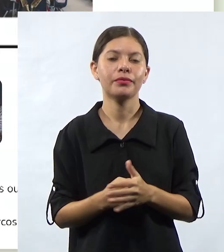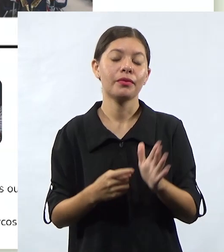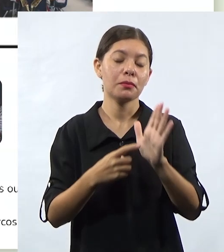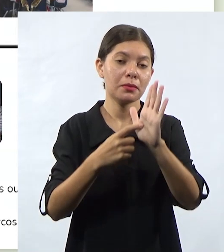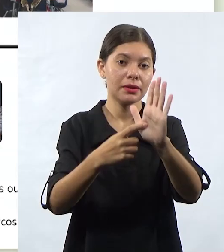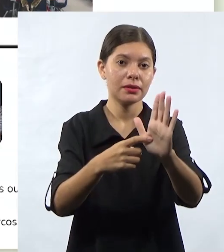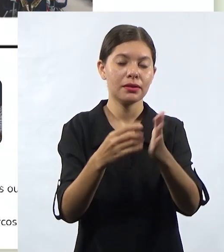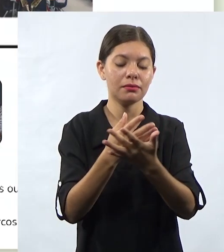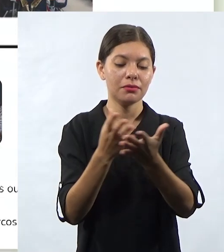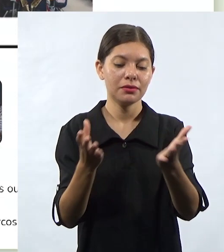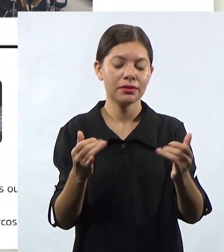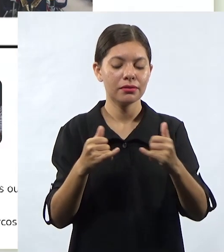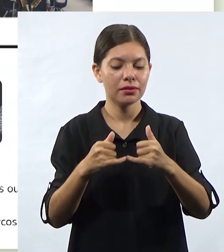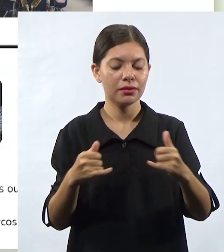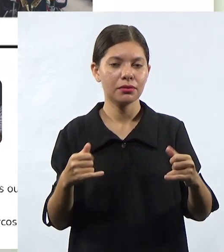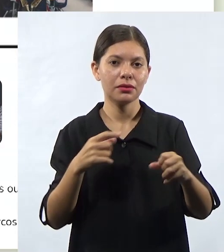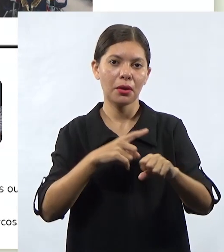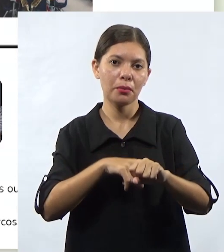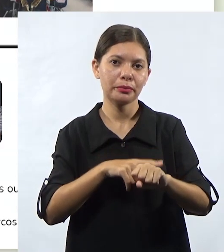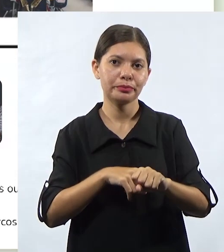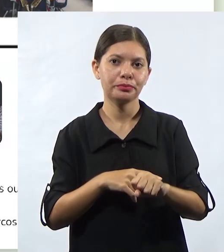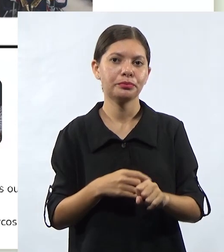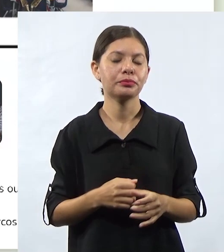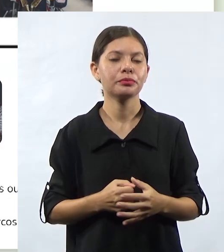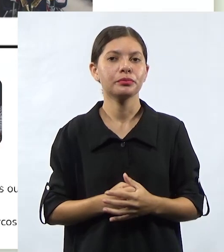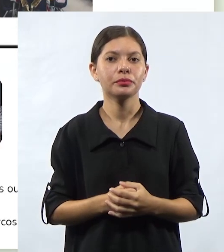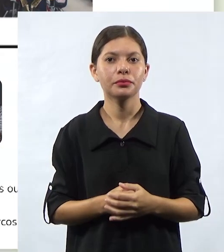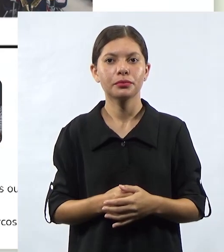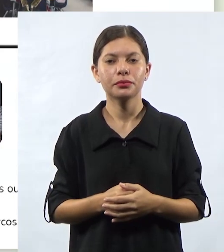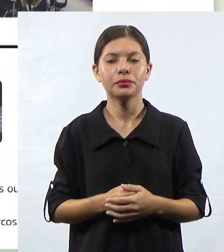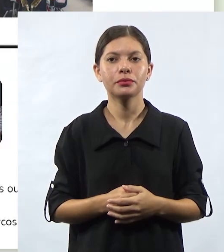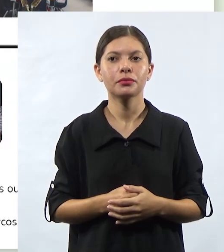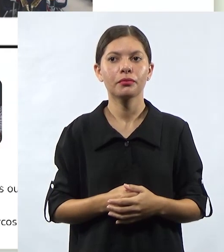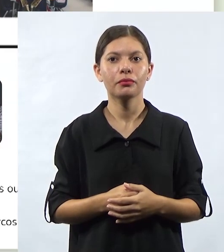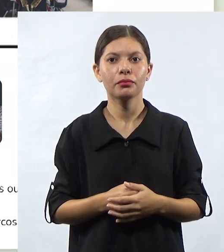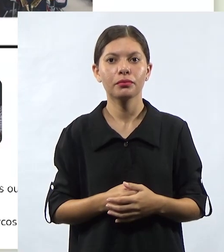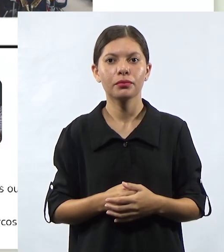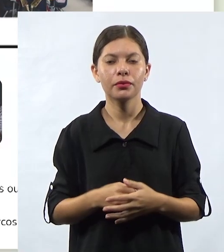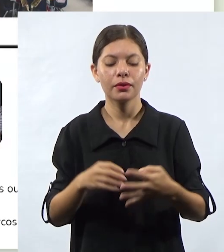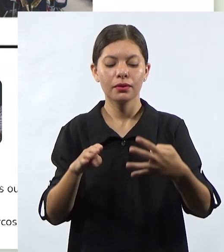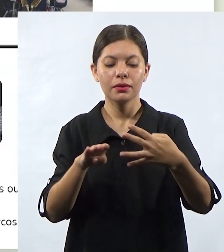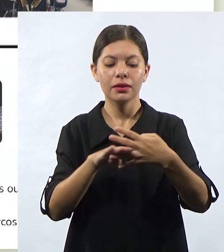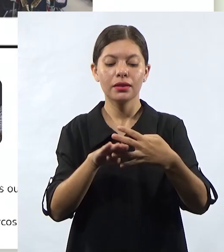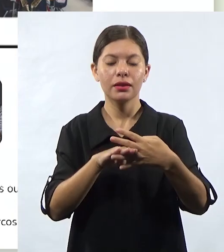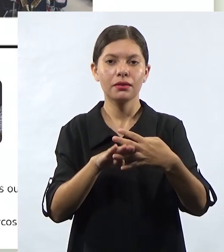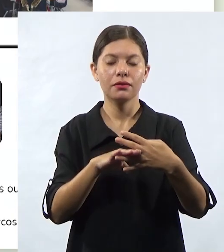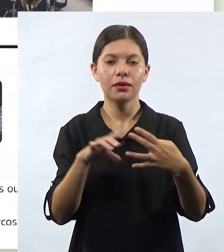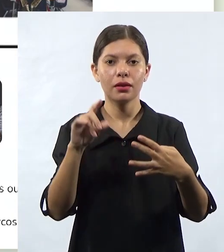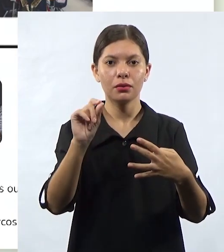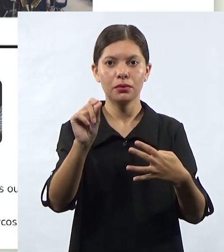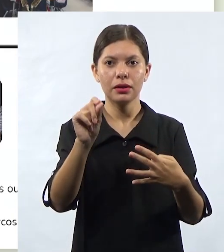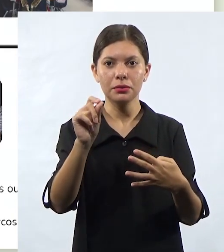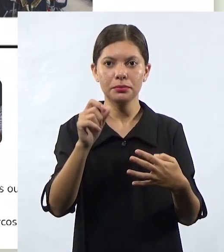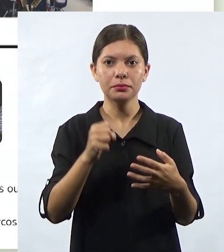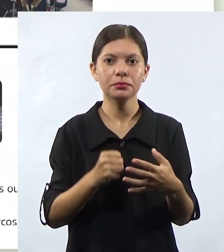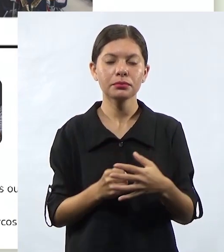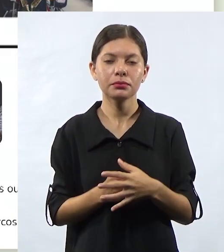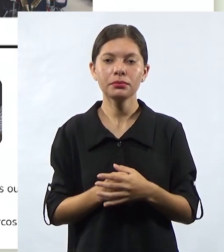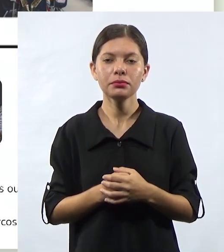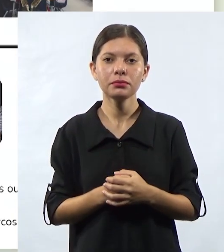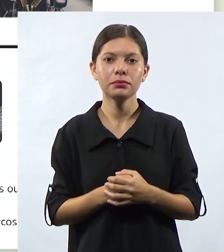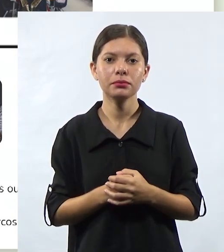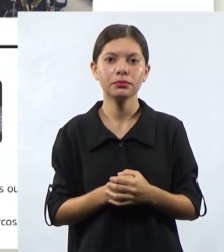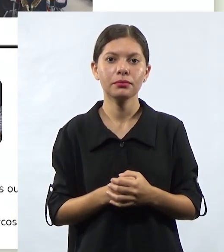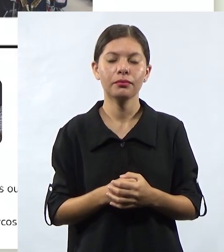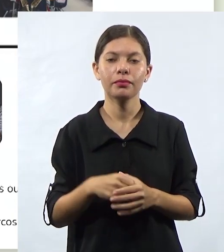está aqui apresentando a linha do tempo. Bom, defina o intervalo. O que você vai definir no intervalo? Como a gente falou, você tem que